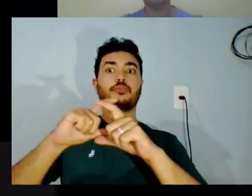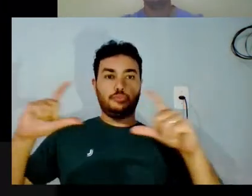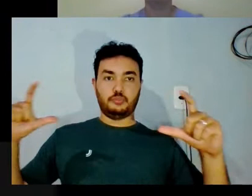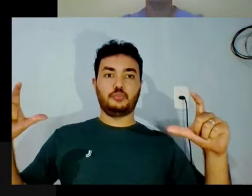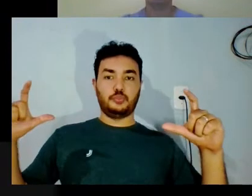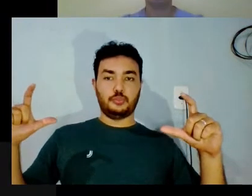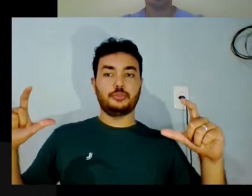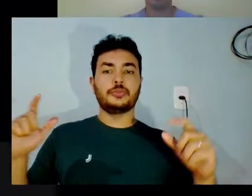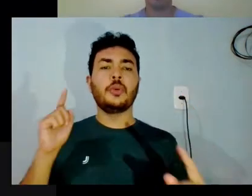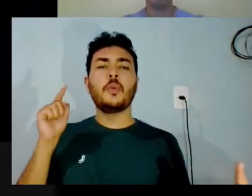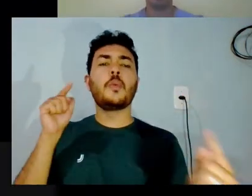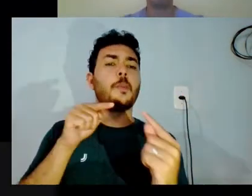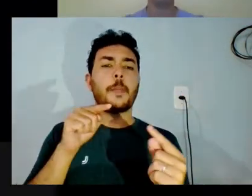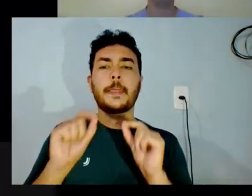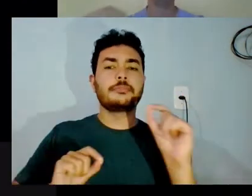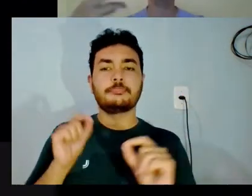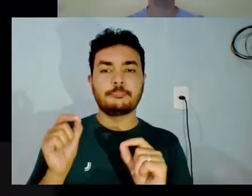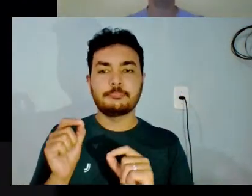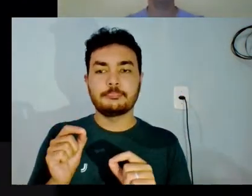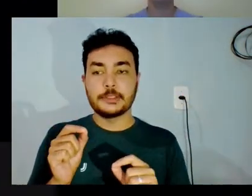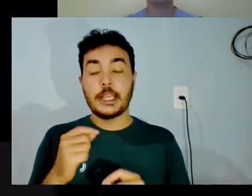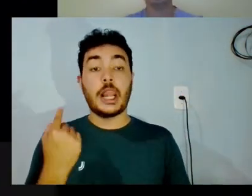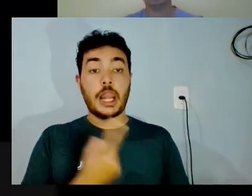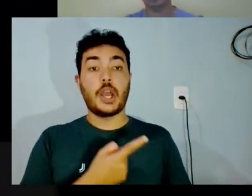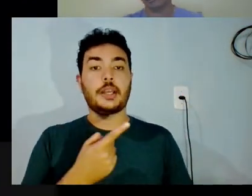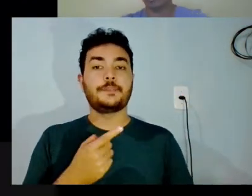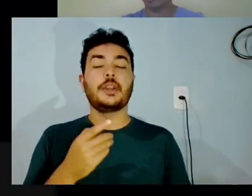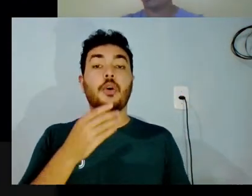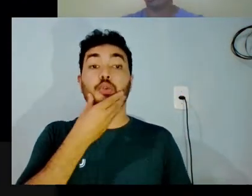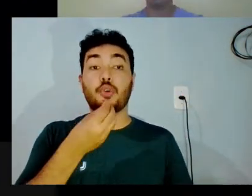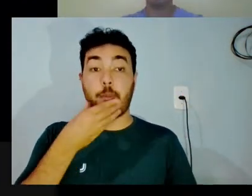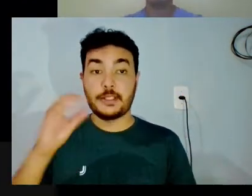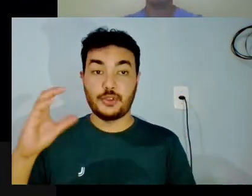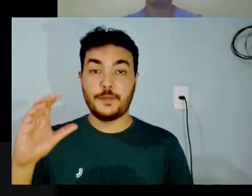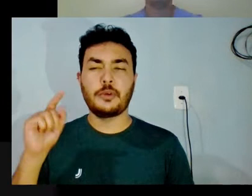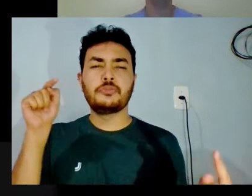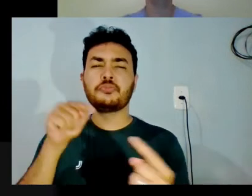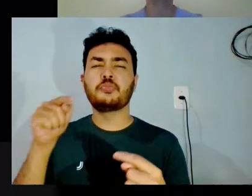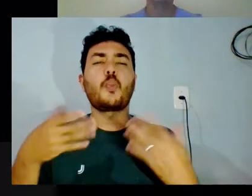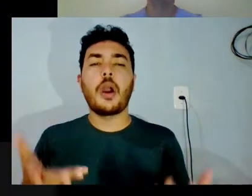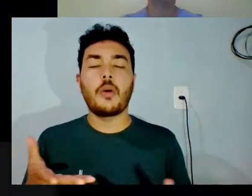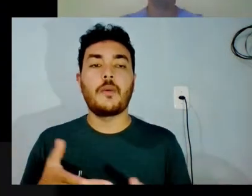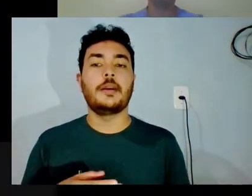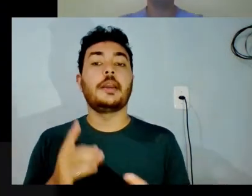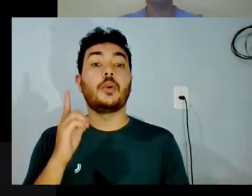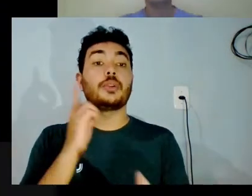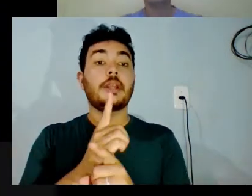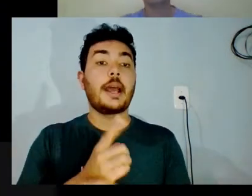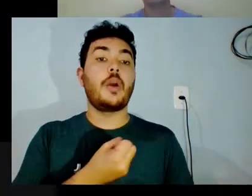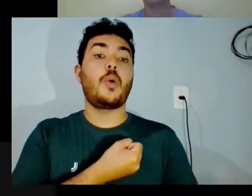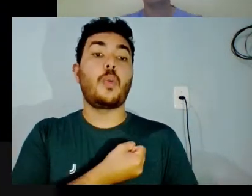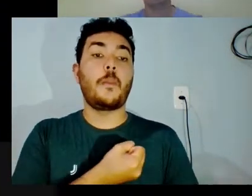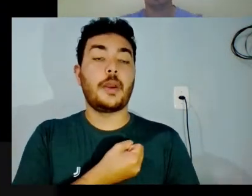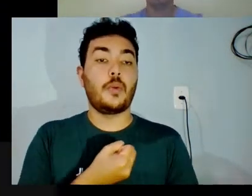que o objetivo final é o quê? É a gente conseguir, né, eles, né, no caso, o que eles fizeram? O objetivo final era conseguir os valores de